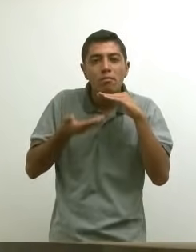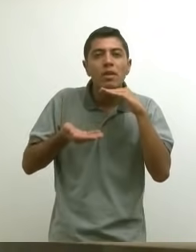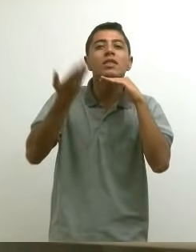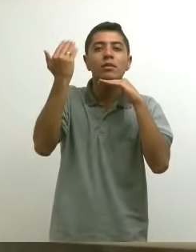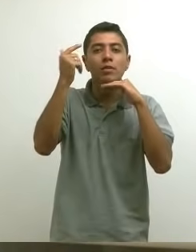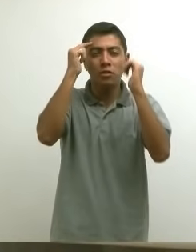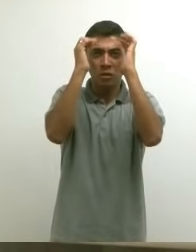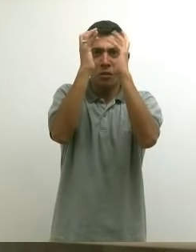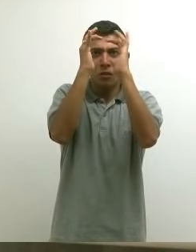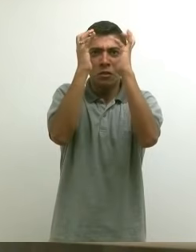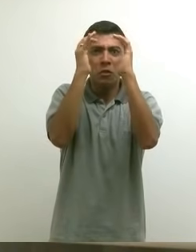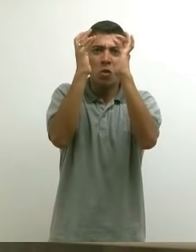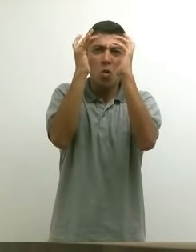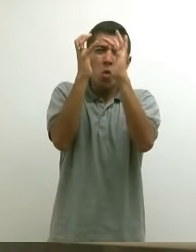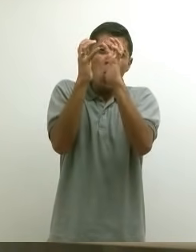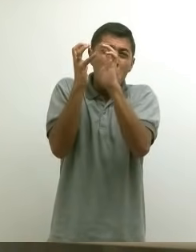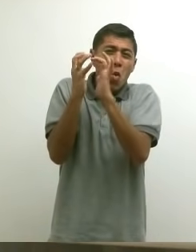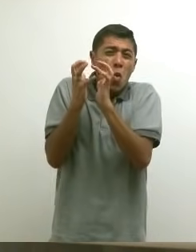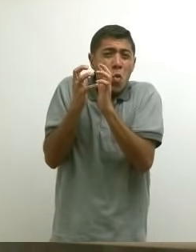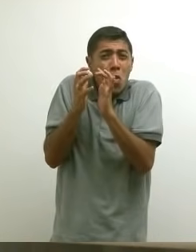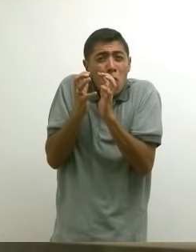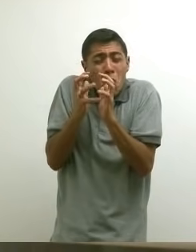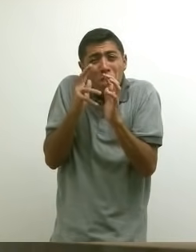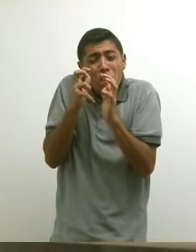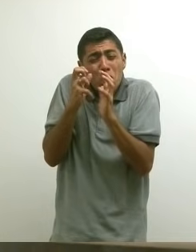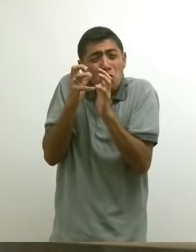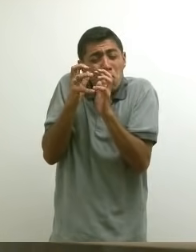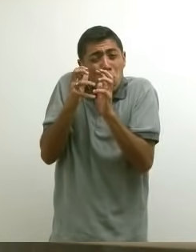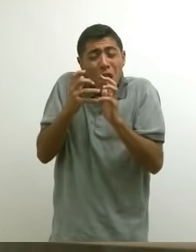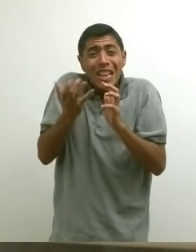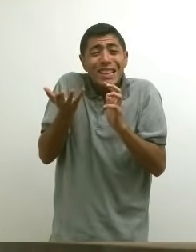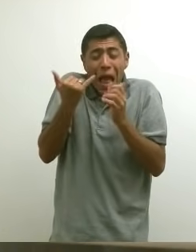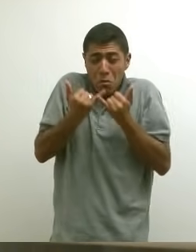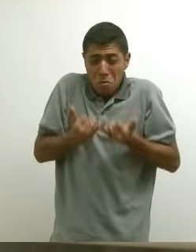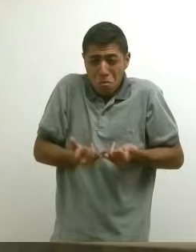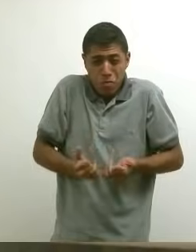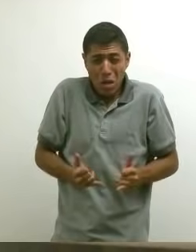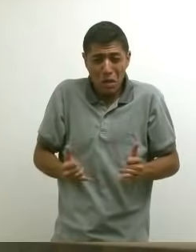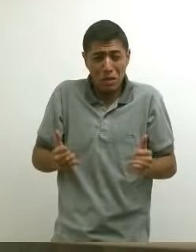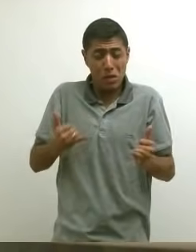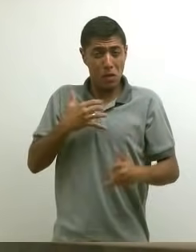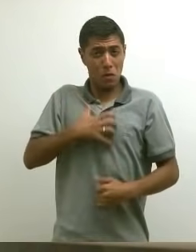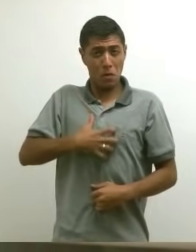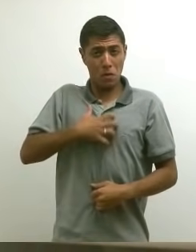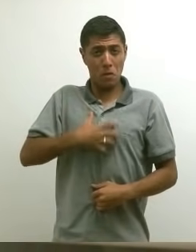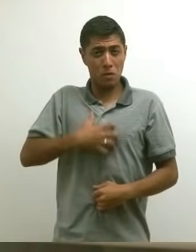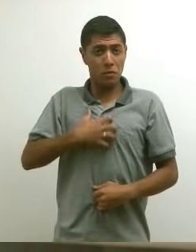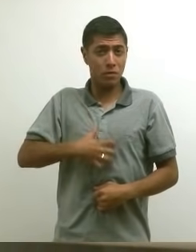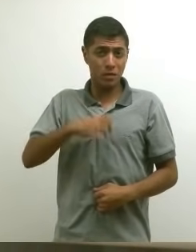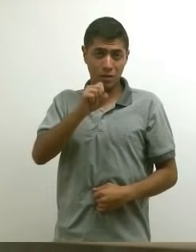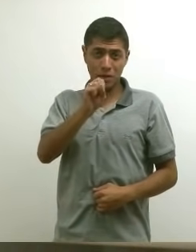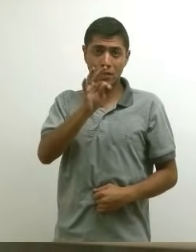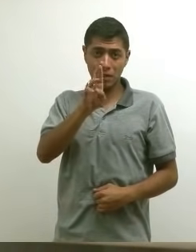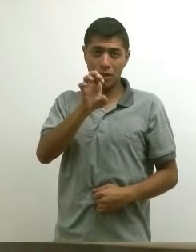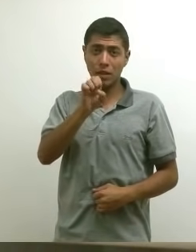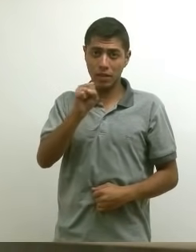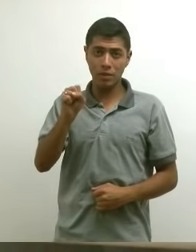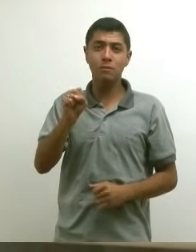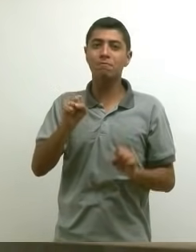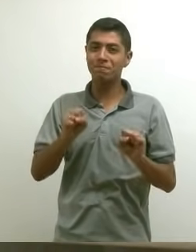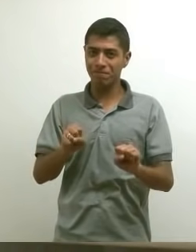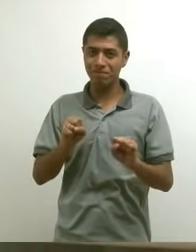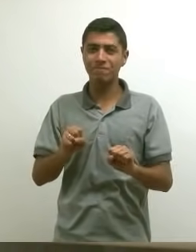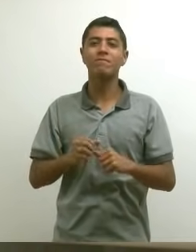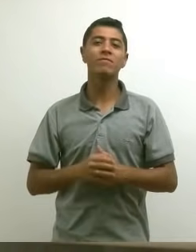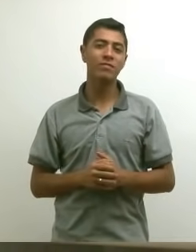chamamos de stress porque o estresse nada mais é do que uma atividade do sistema nervoso luta e fuga em detrimento do